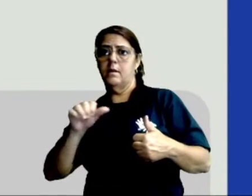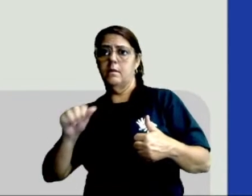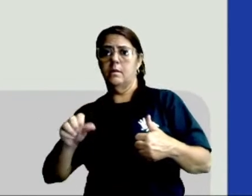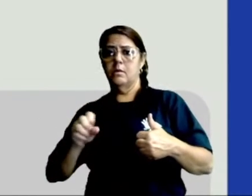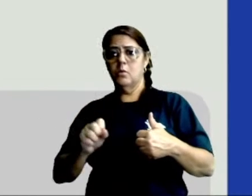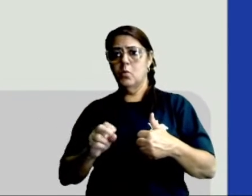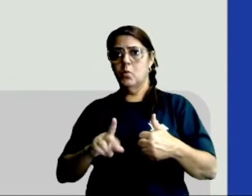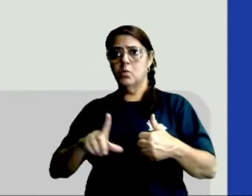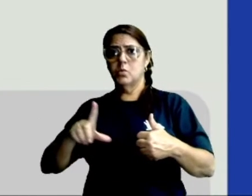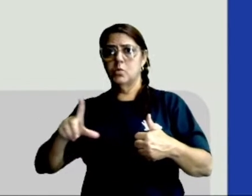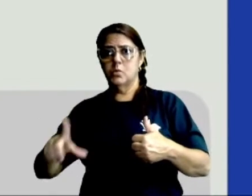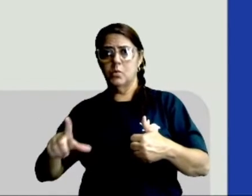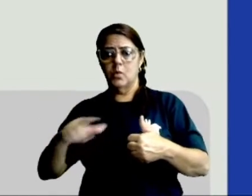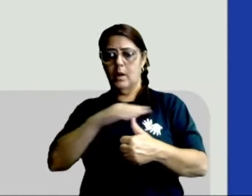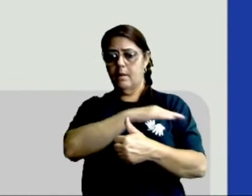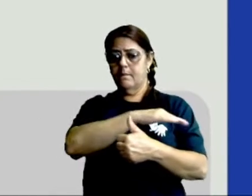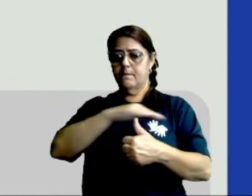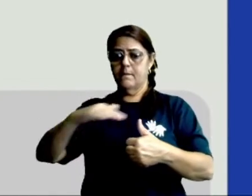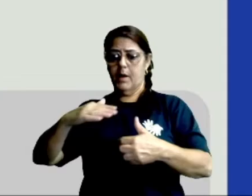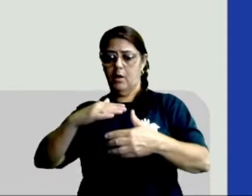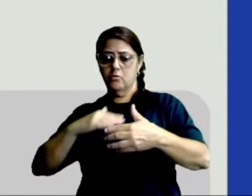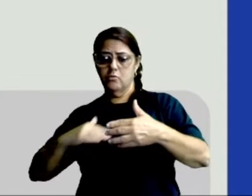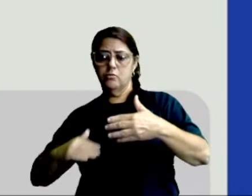abaixo da linha do Equador,